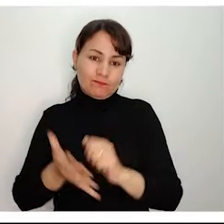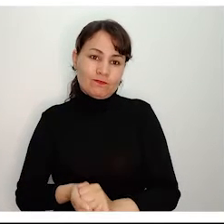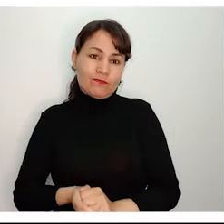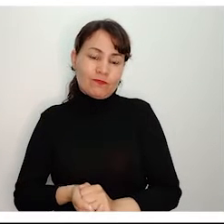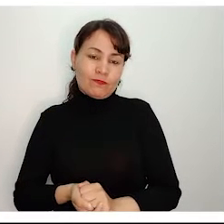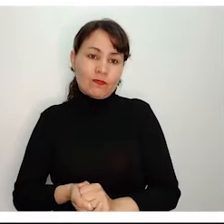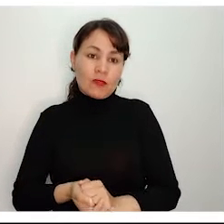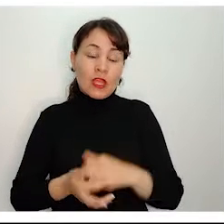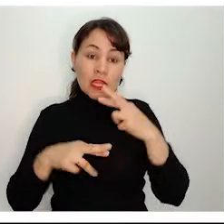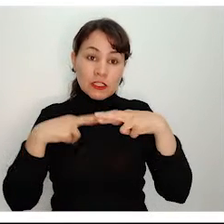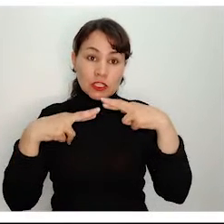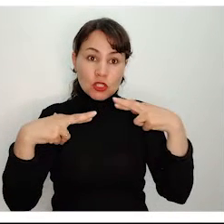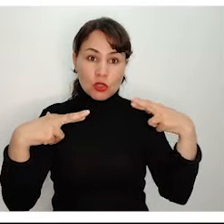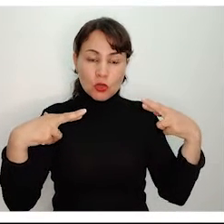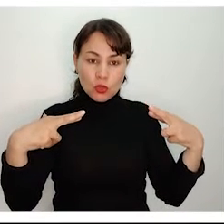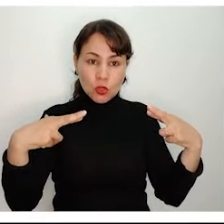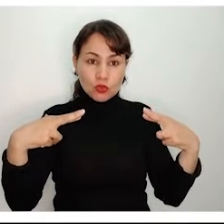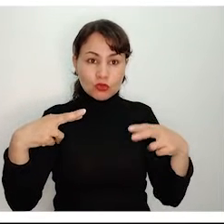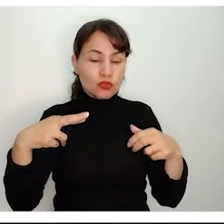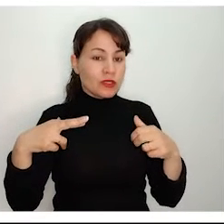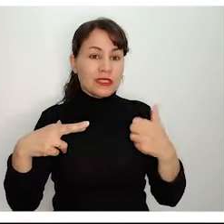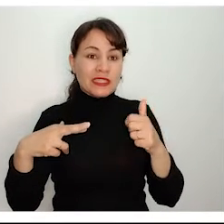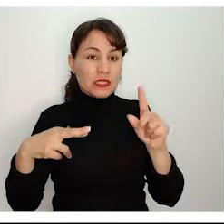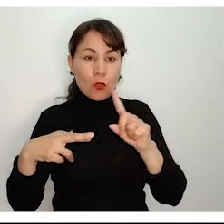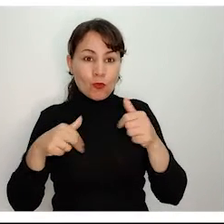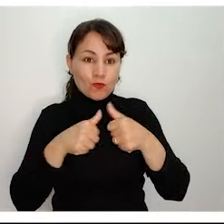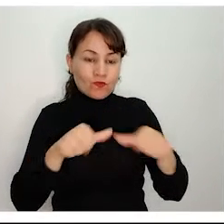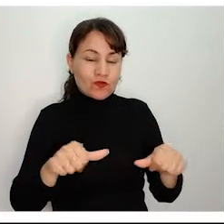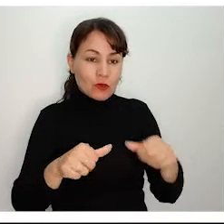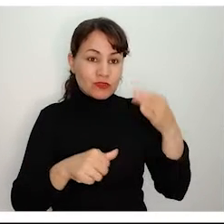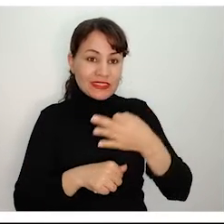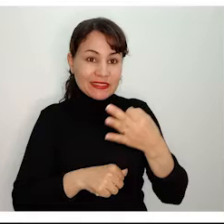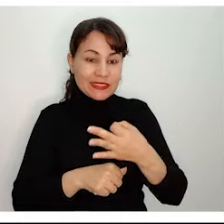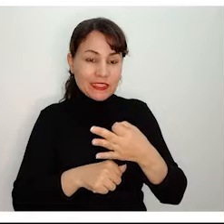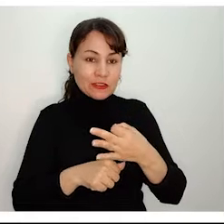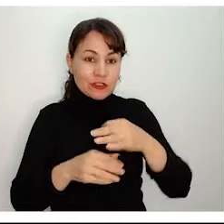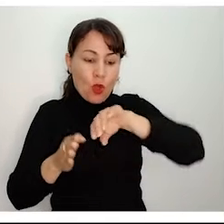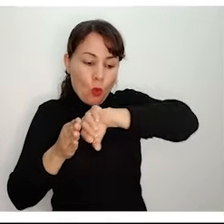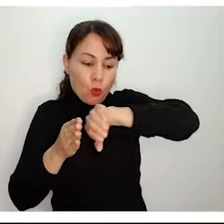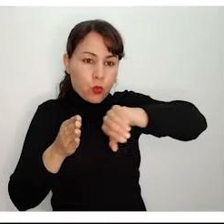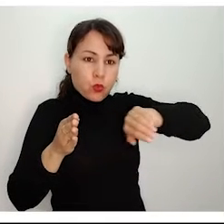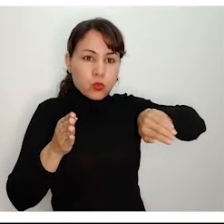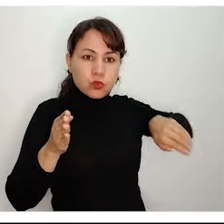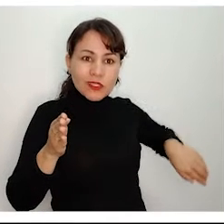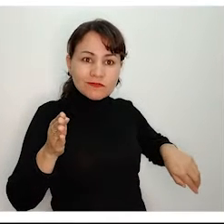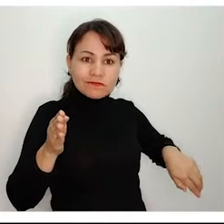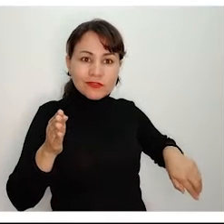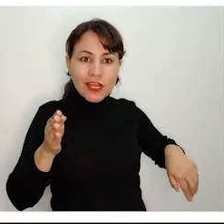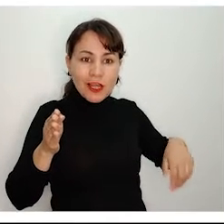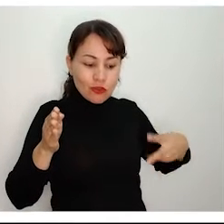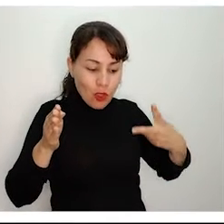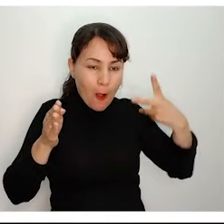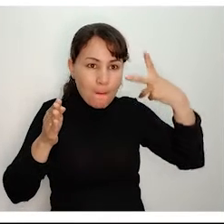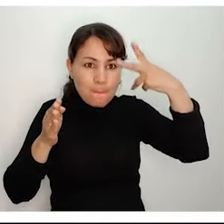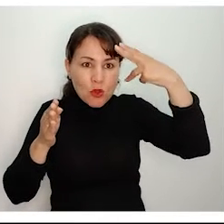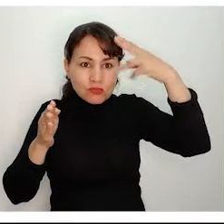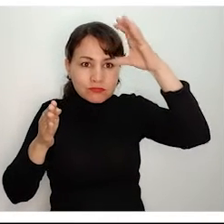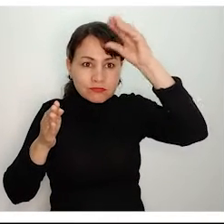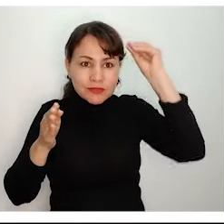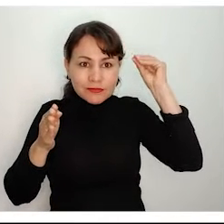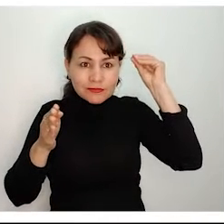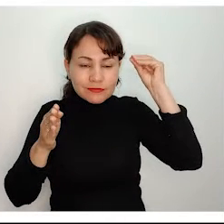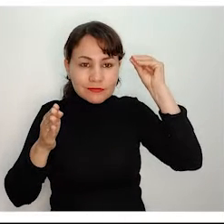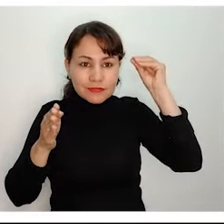funcionar perfeitamente, esses neurônios que não estão adequados, eles serão retirados durante essa